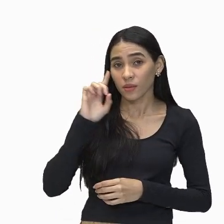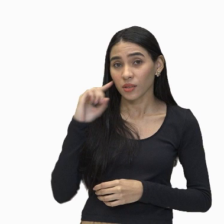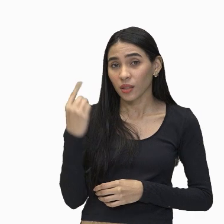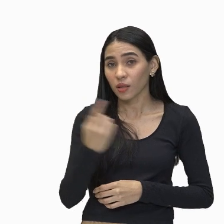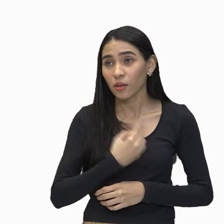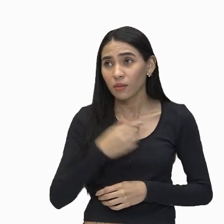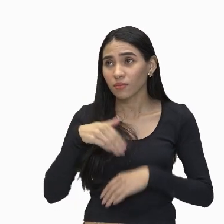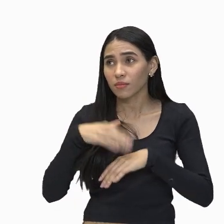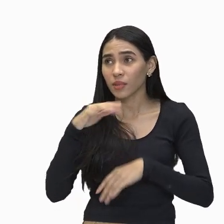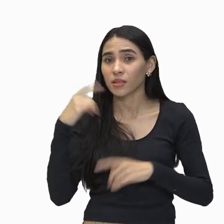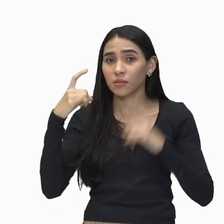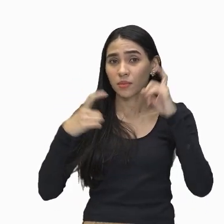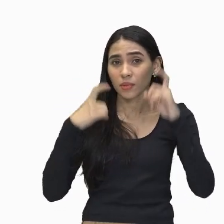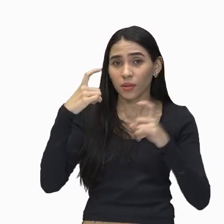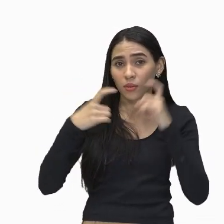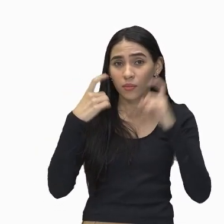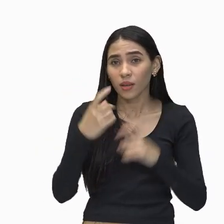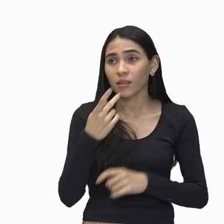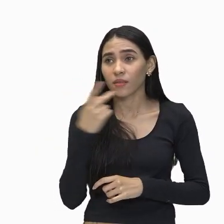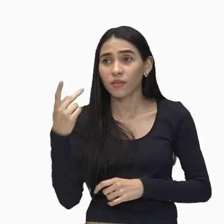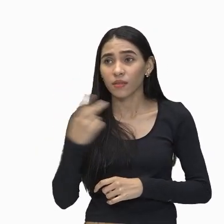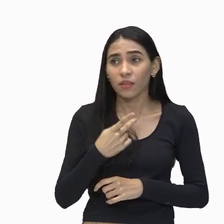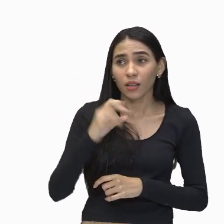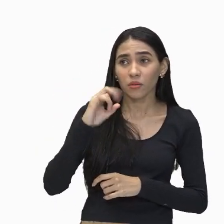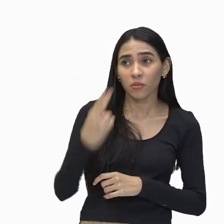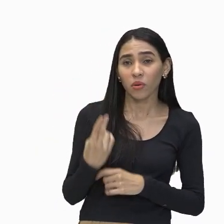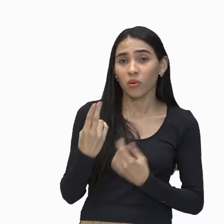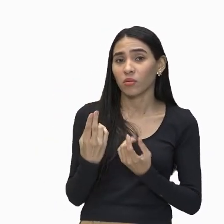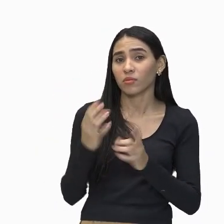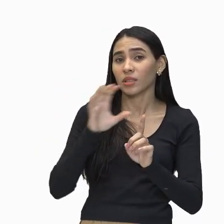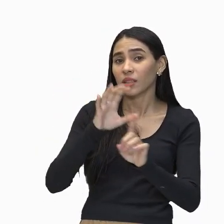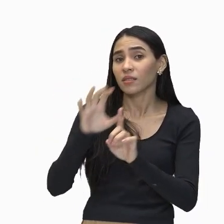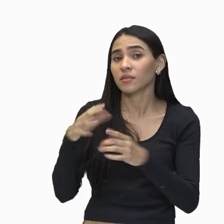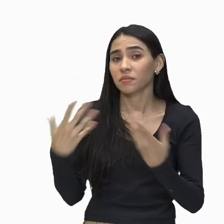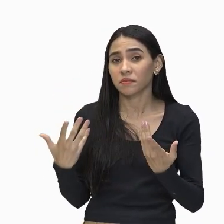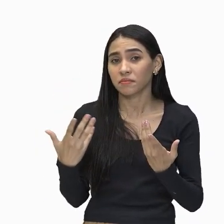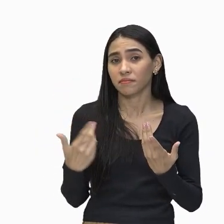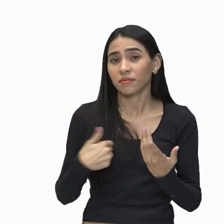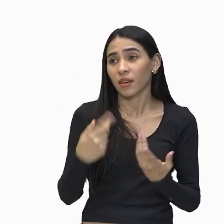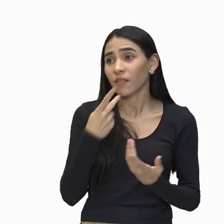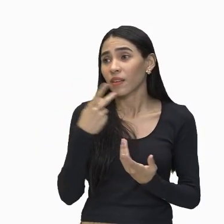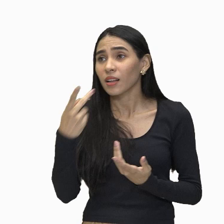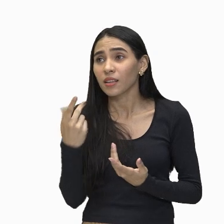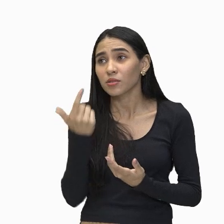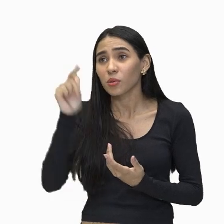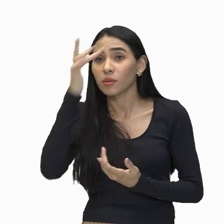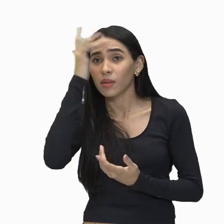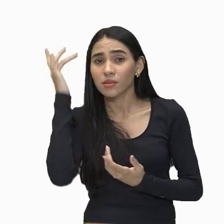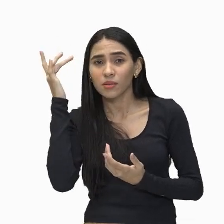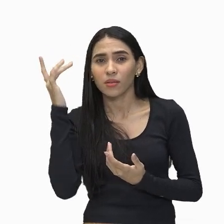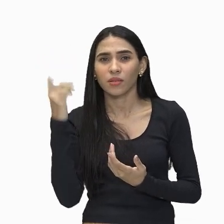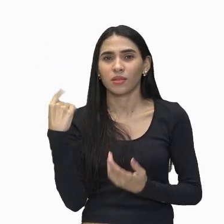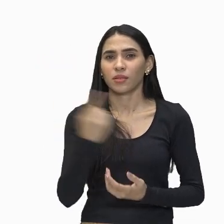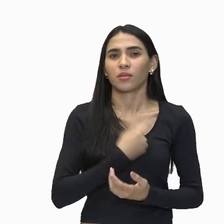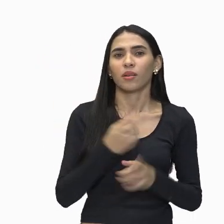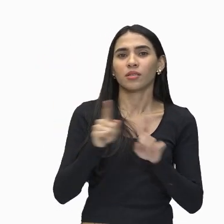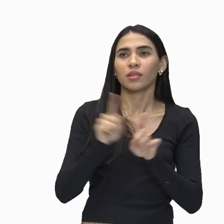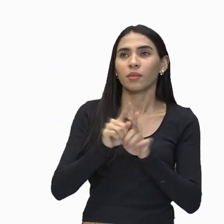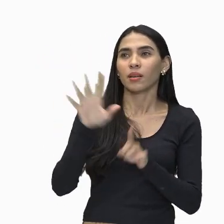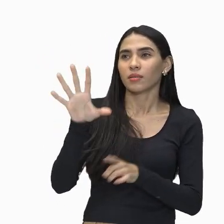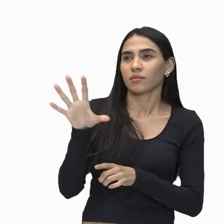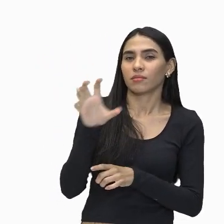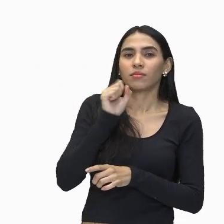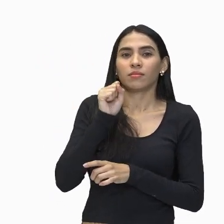mais preocupado com o que falam ou deixam de falar a nosso respeito, ou a gente falando a respeito dos outros. O quanto nós somos